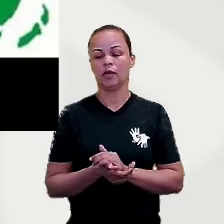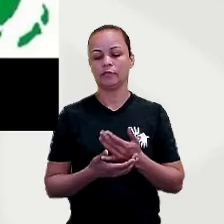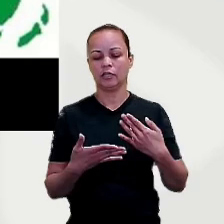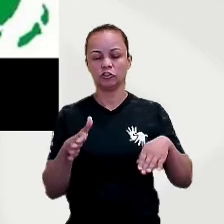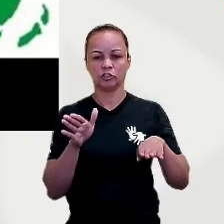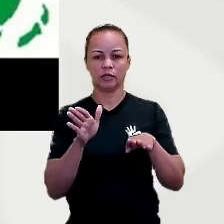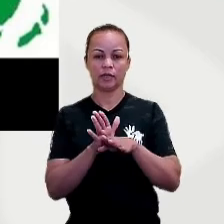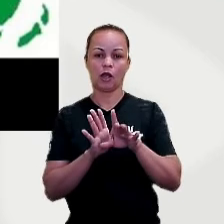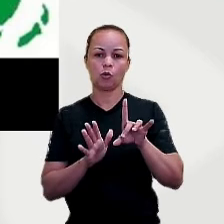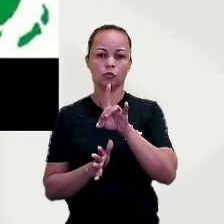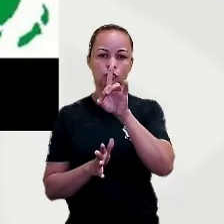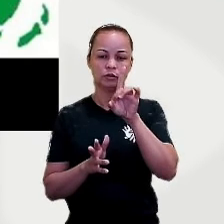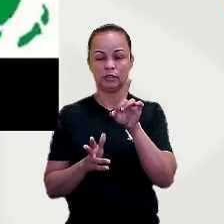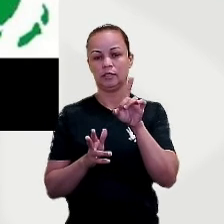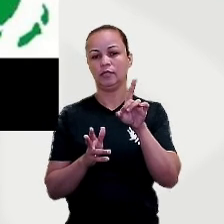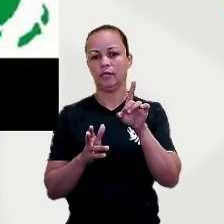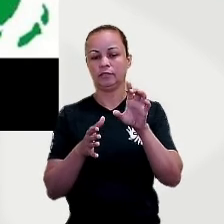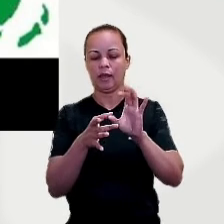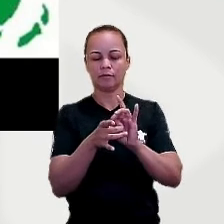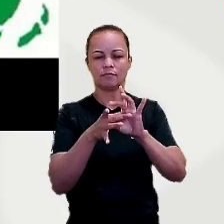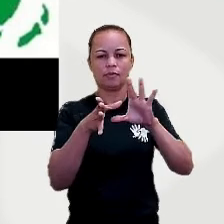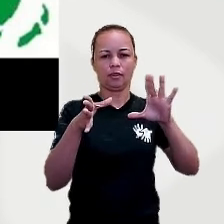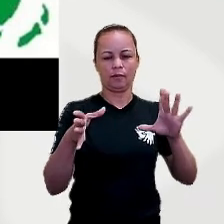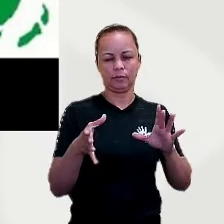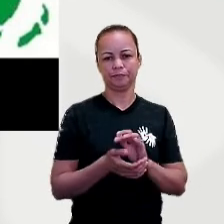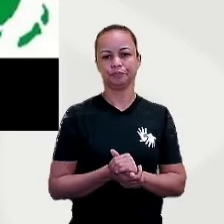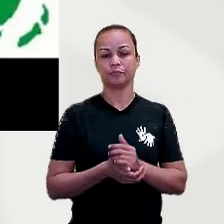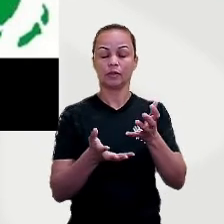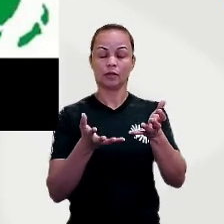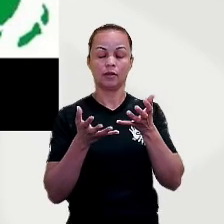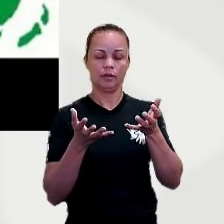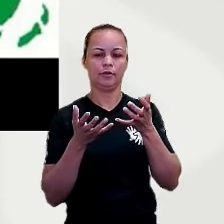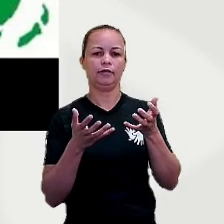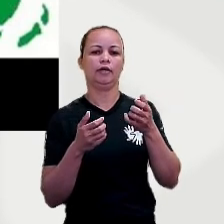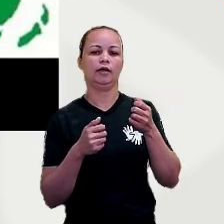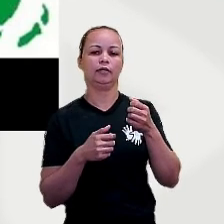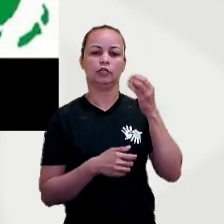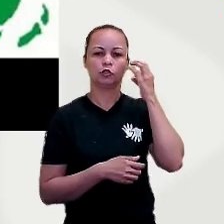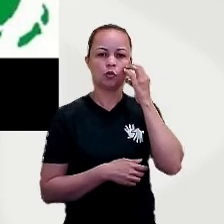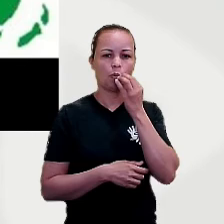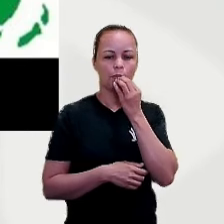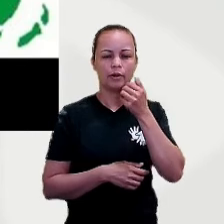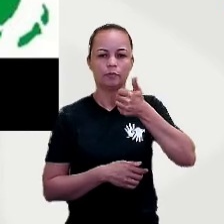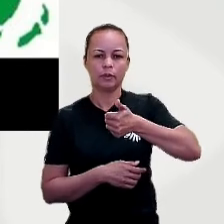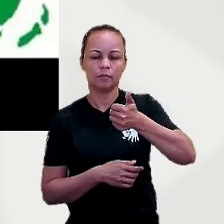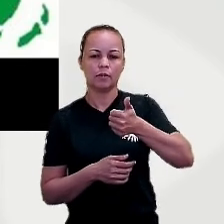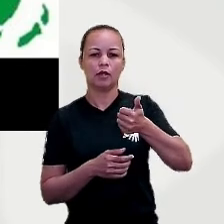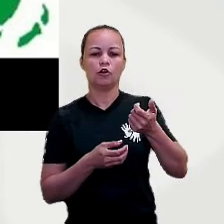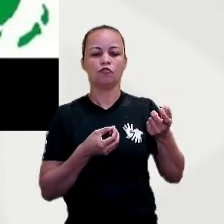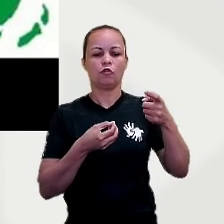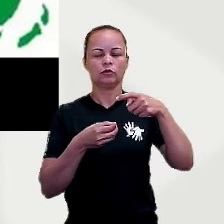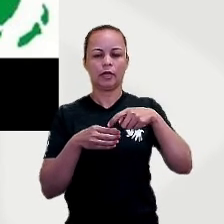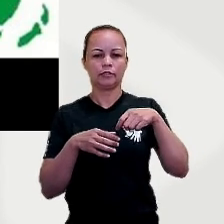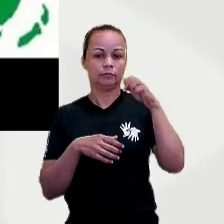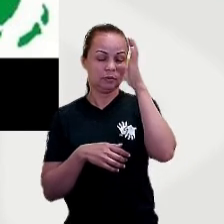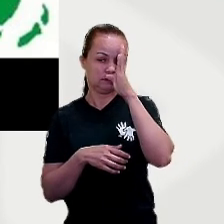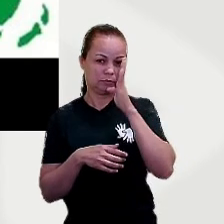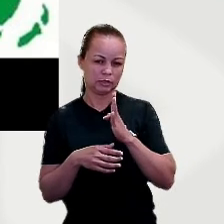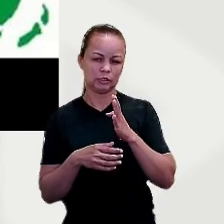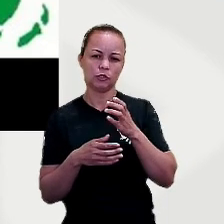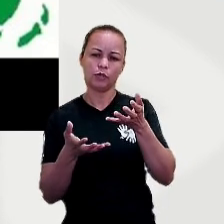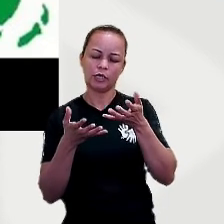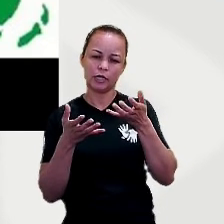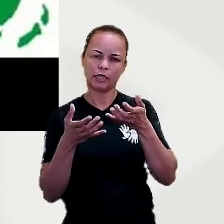dia da independência, que foi porque eles queriam que Dom Pedro retornasse ao Brasil e queria cancelar todas essas medidas a favor